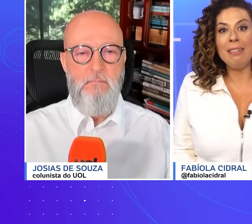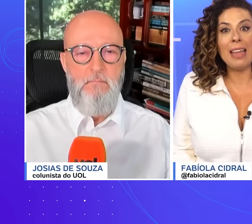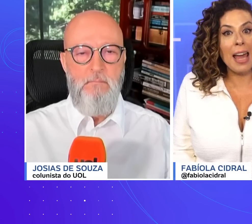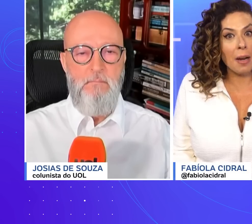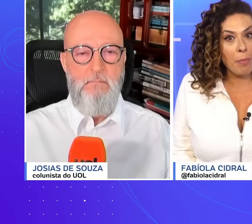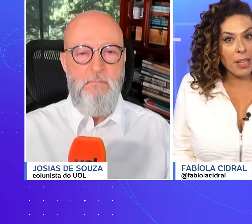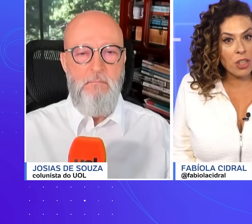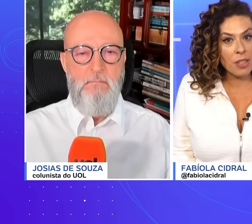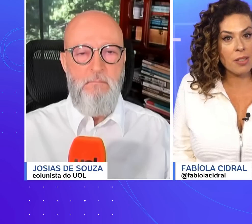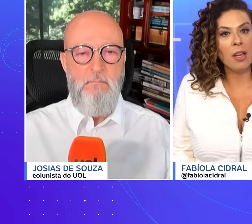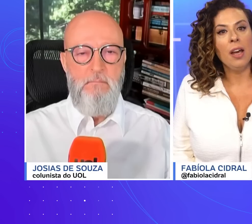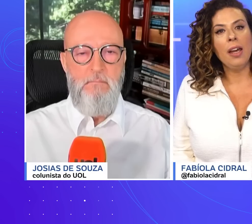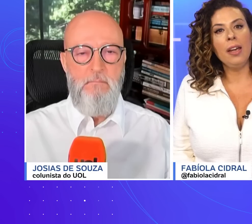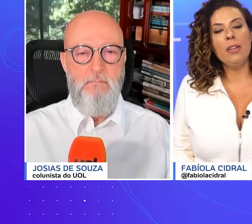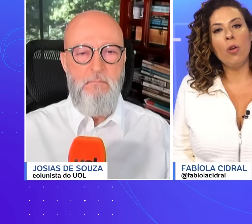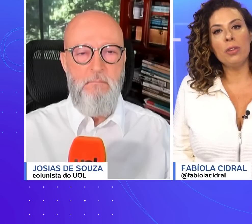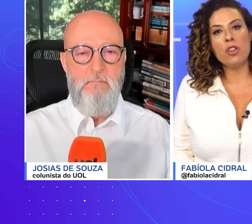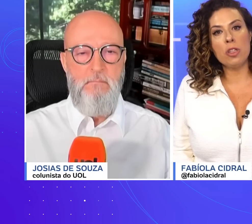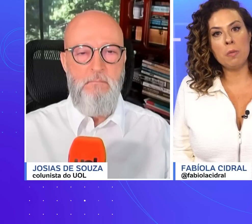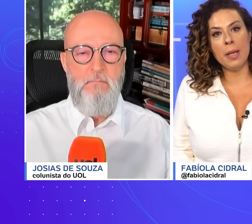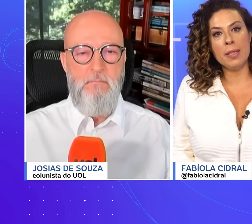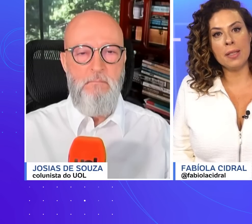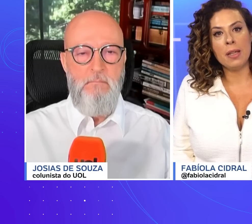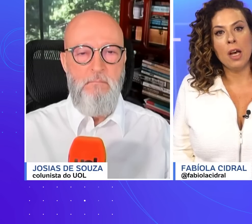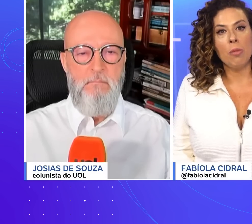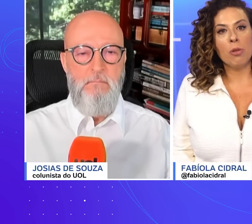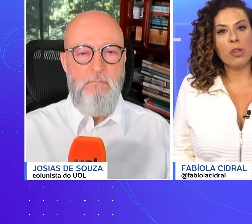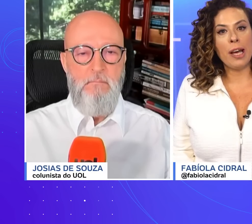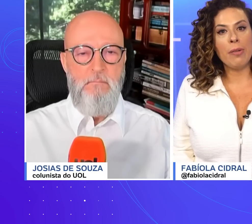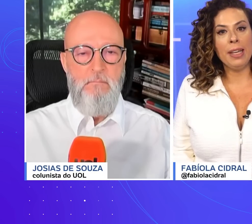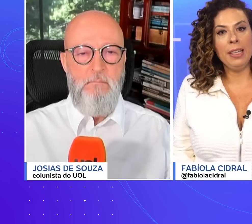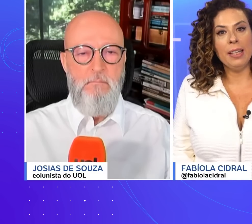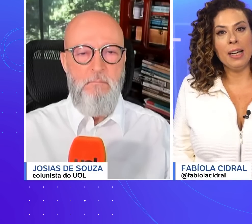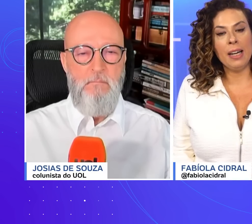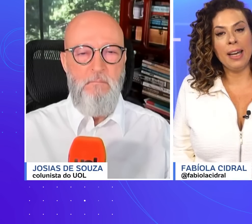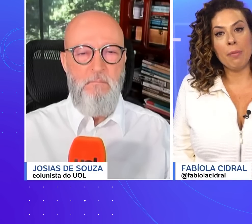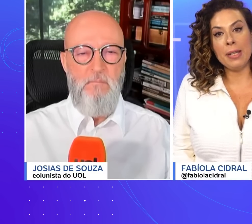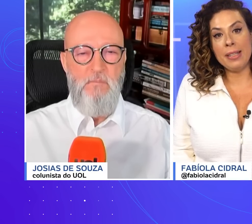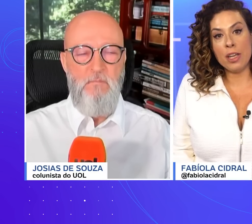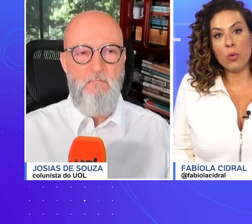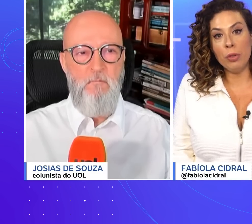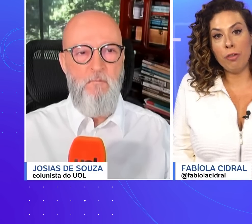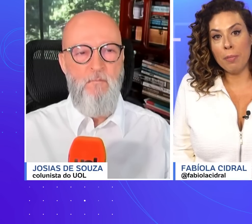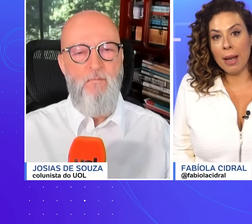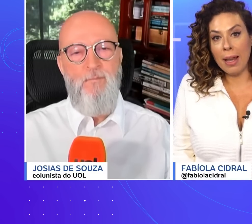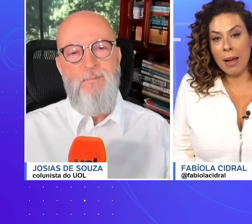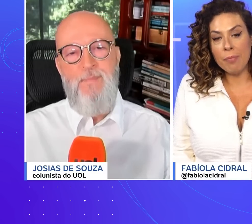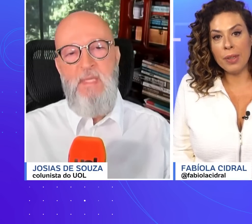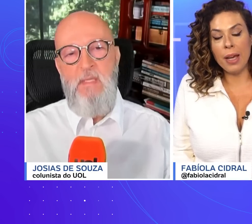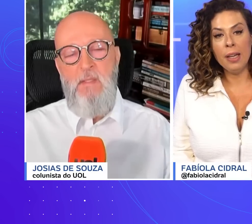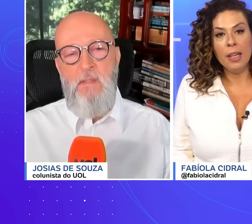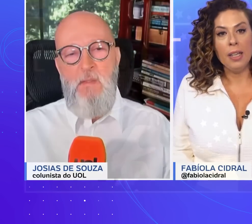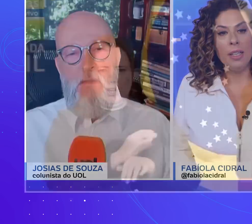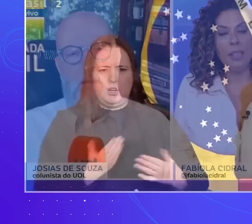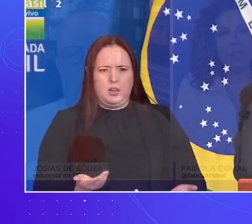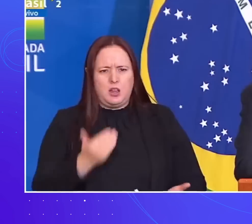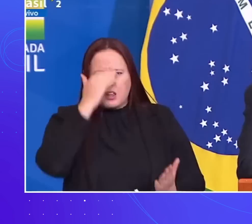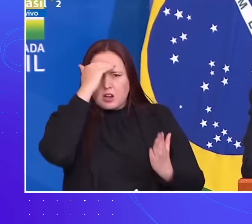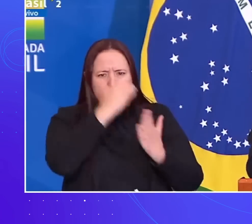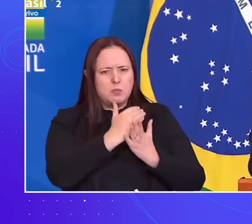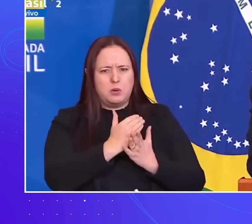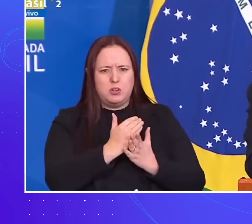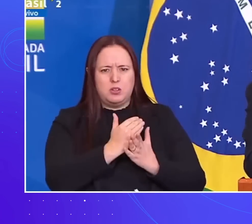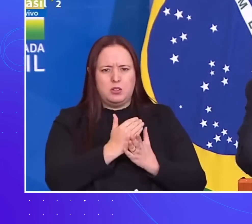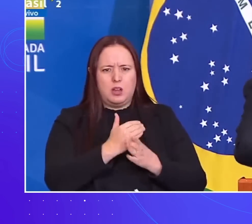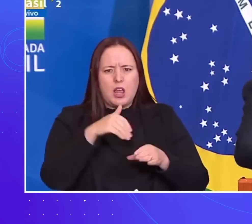veículos intérpretes entre outros despesas bolsonaro ainda era Presidente quando foi para lá né e